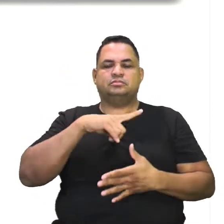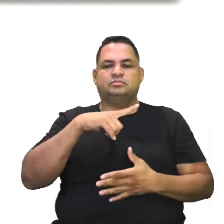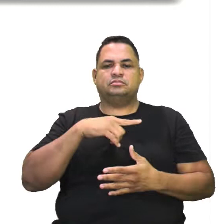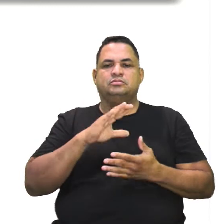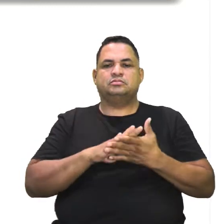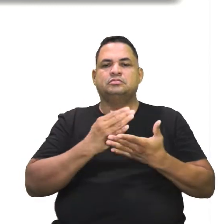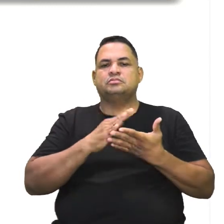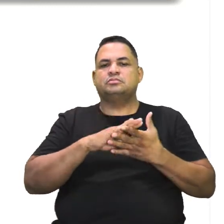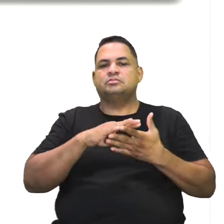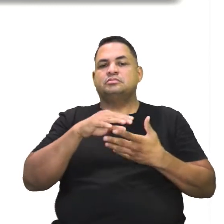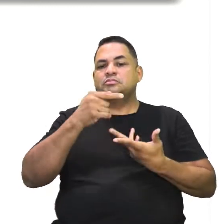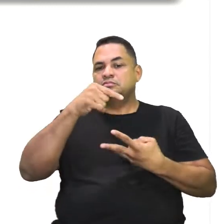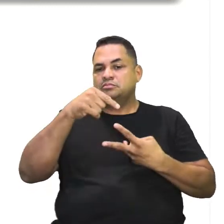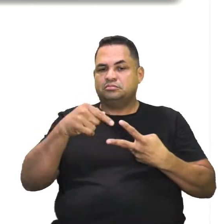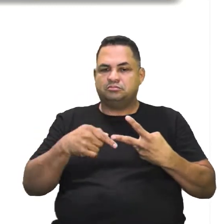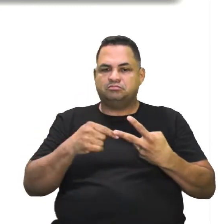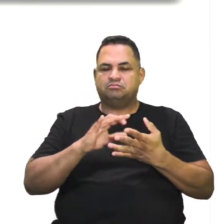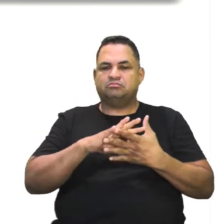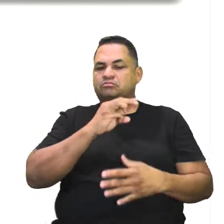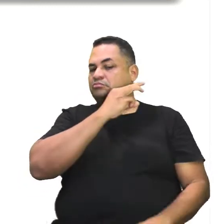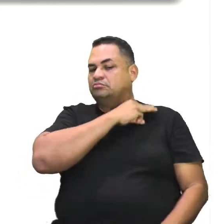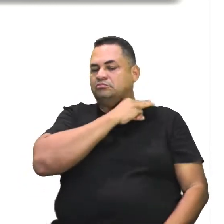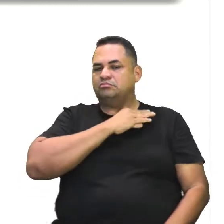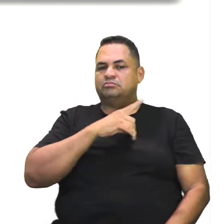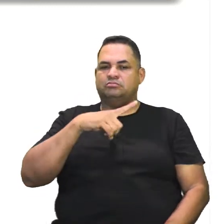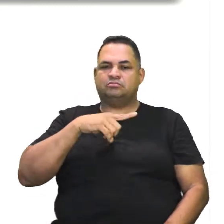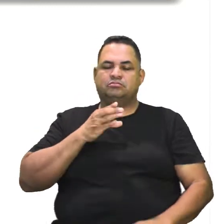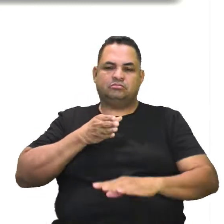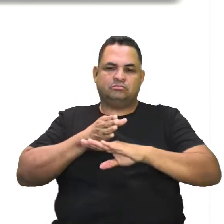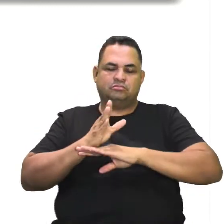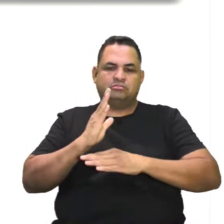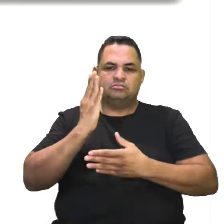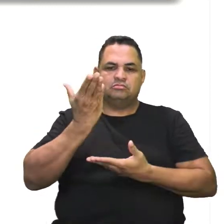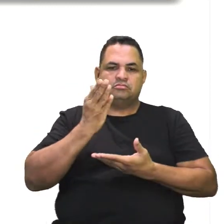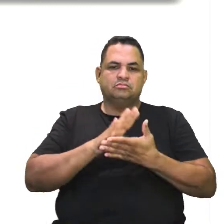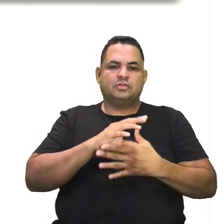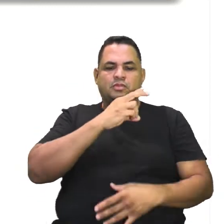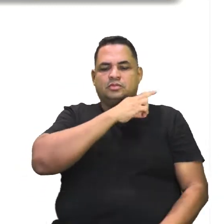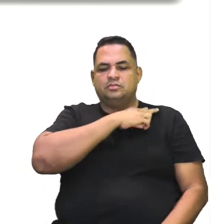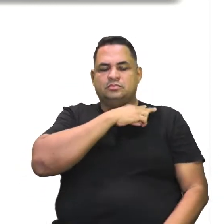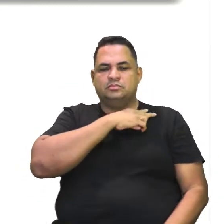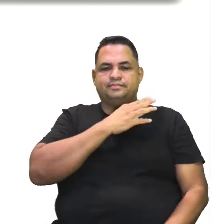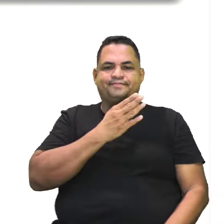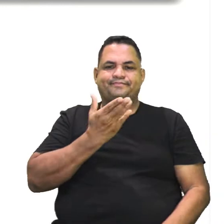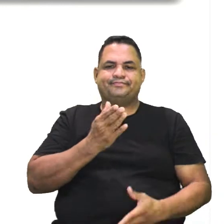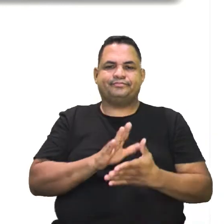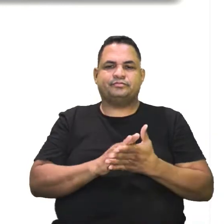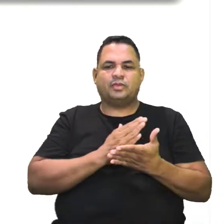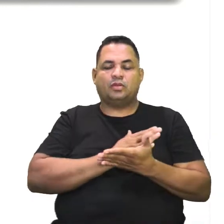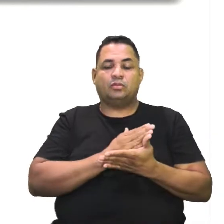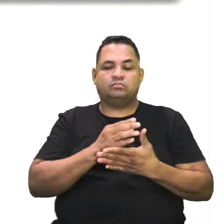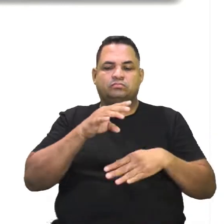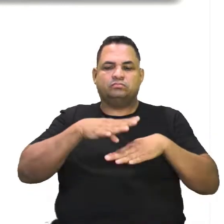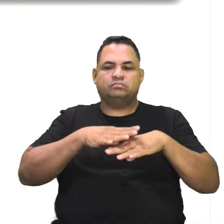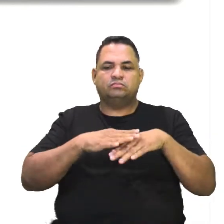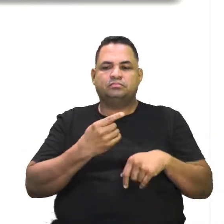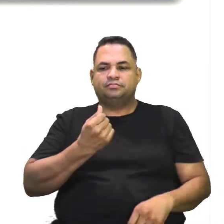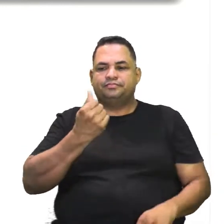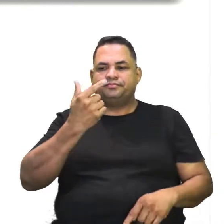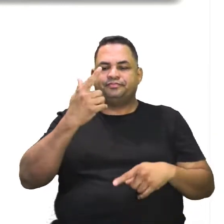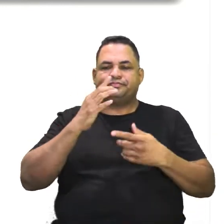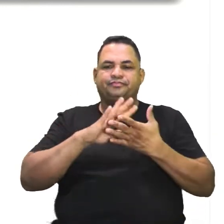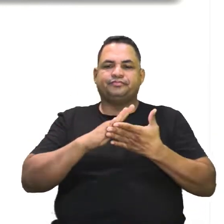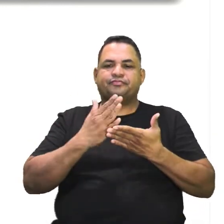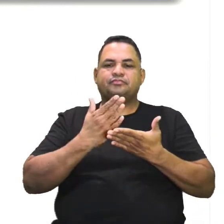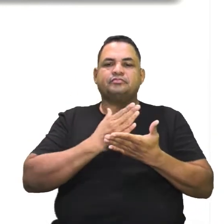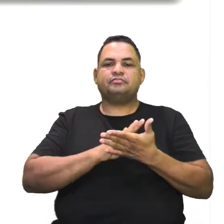existem alguns tópicos aí que só o terceirão aqui que tem acesso. Né? A gente, lá no segundo ano a gente dá o início à matemática financeira,